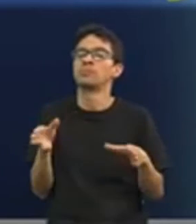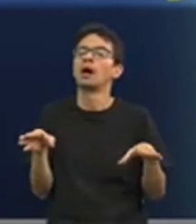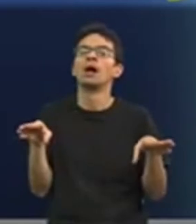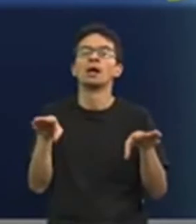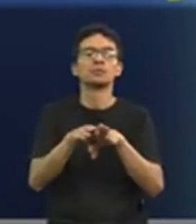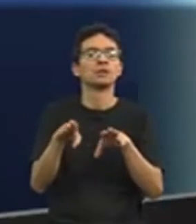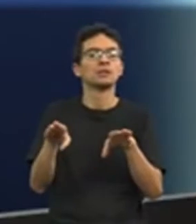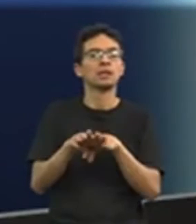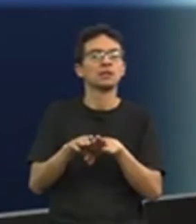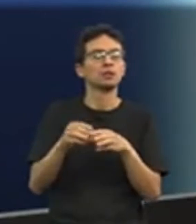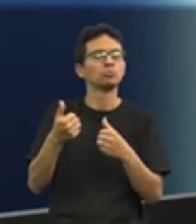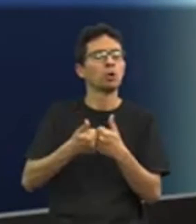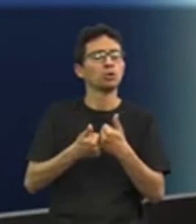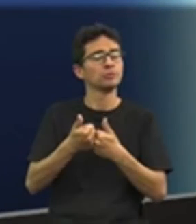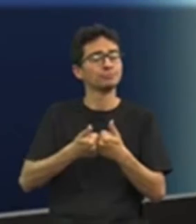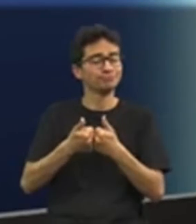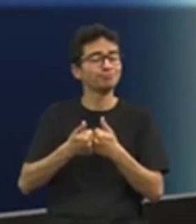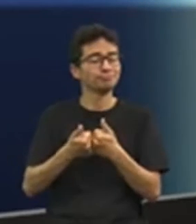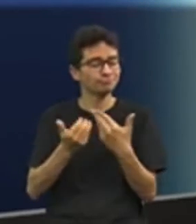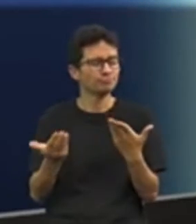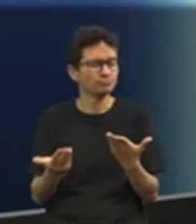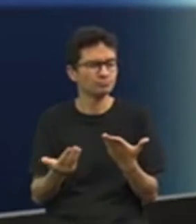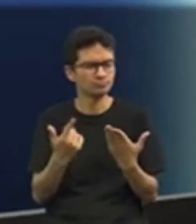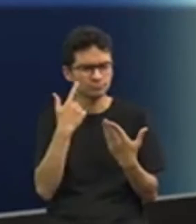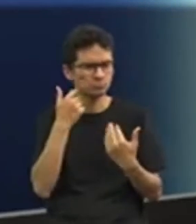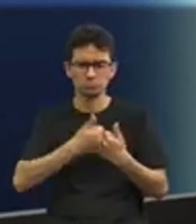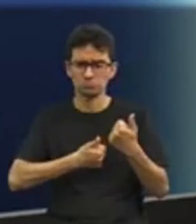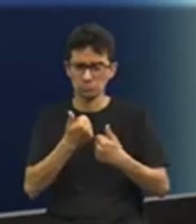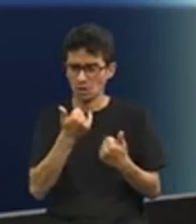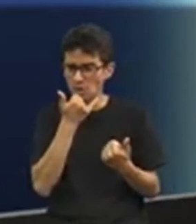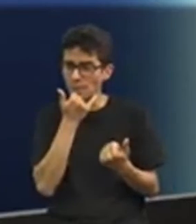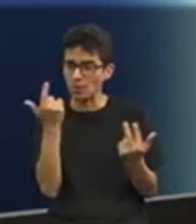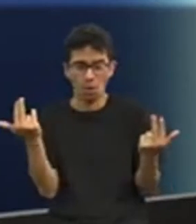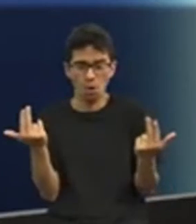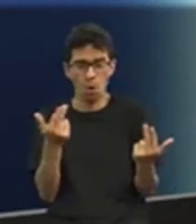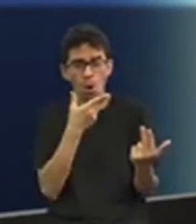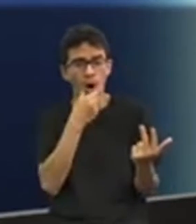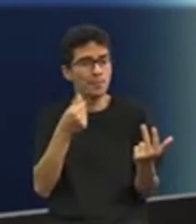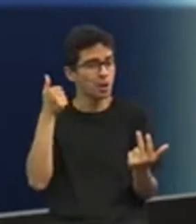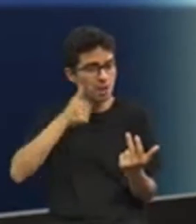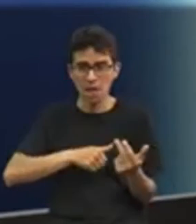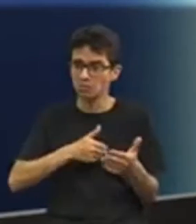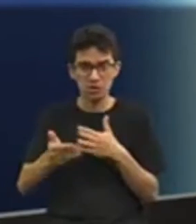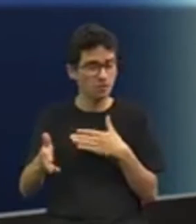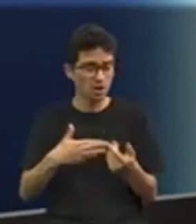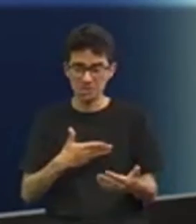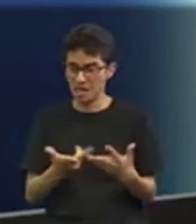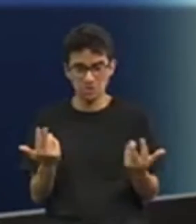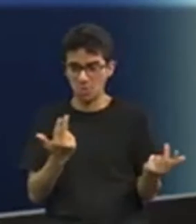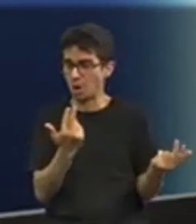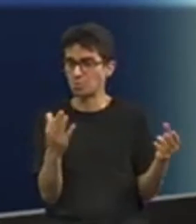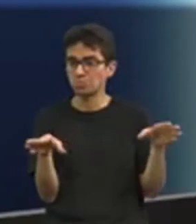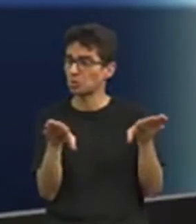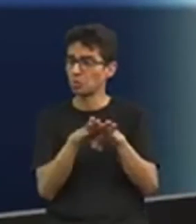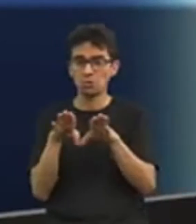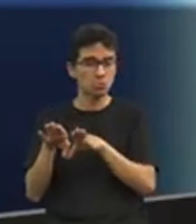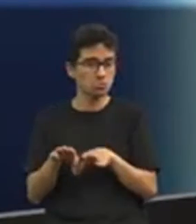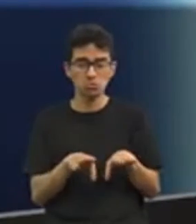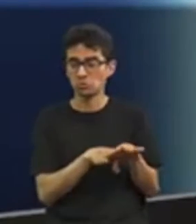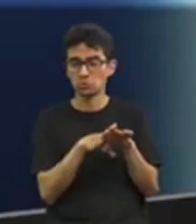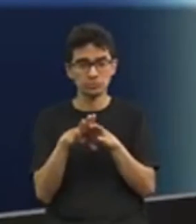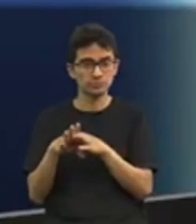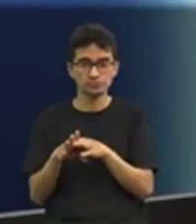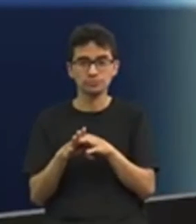no esporte Equidade igualdade tá porque já o futebol Esporte Esporte não é uma mulher um homem jogando